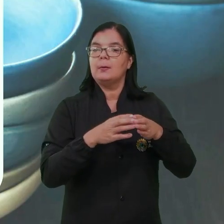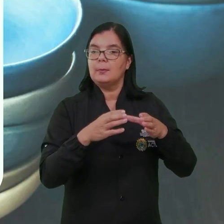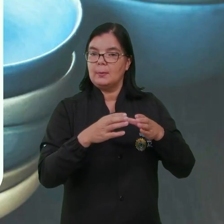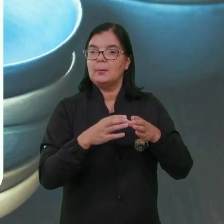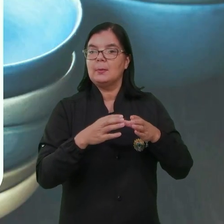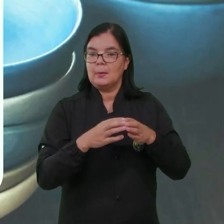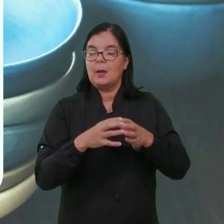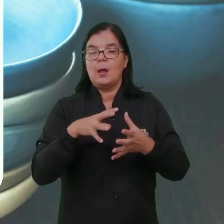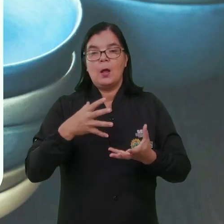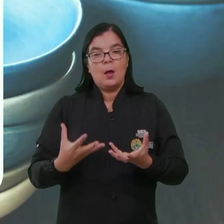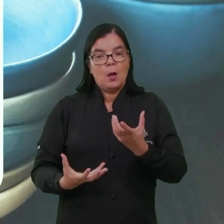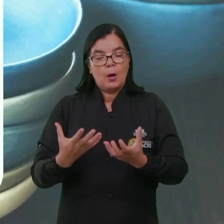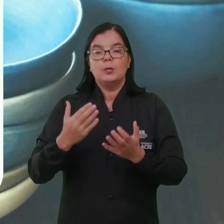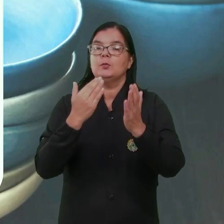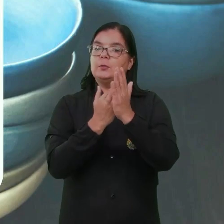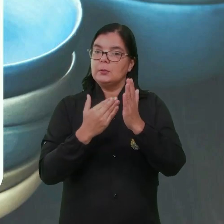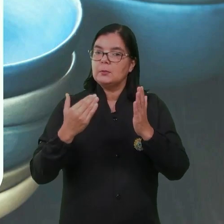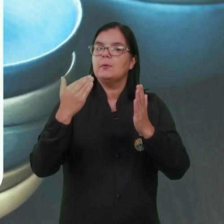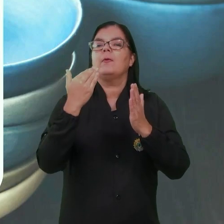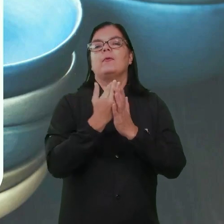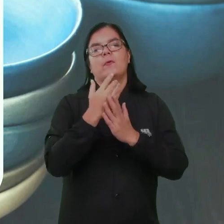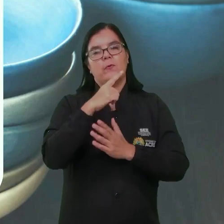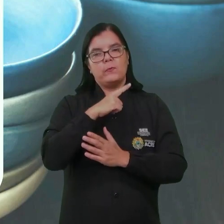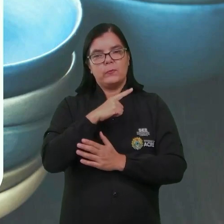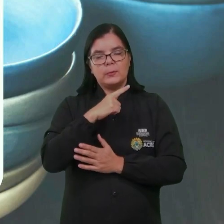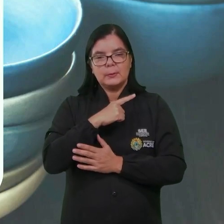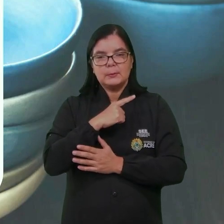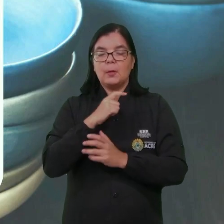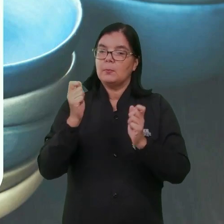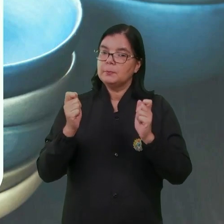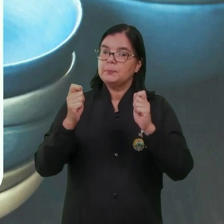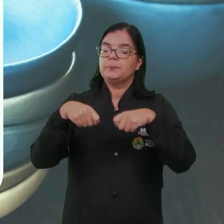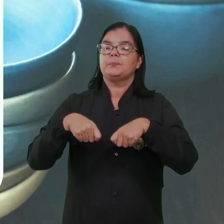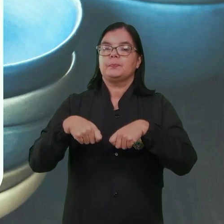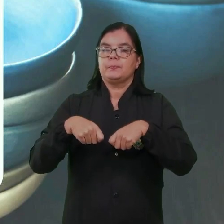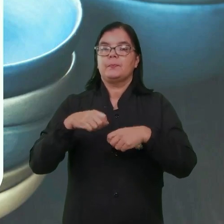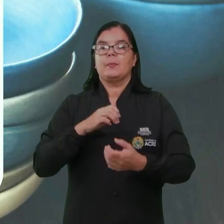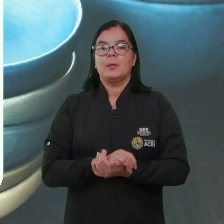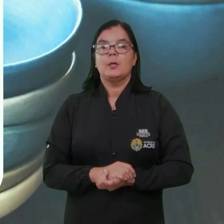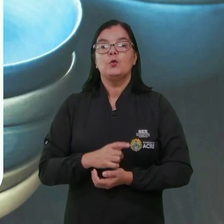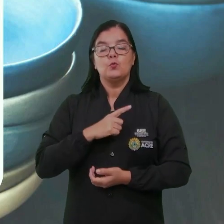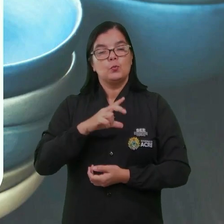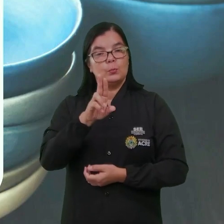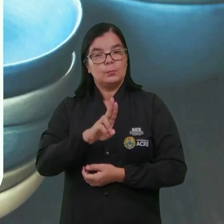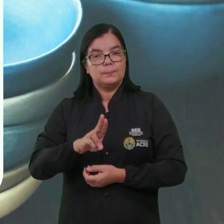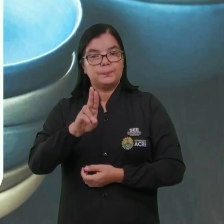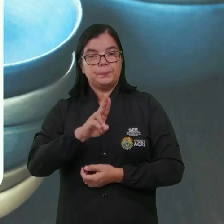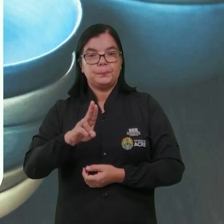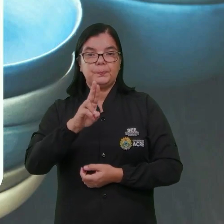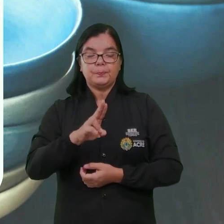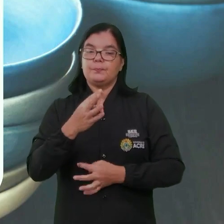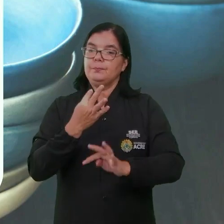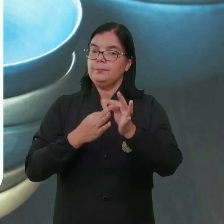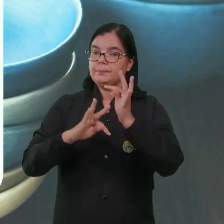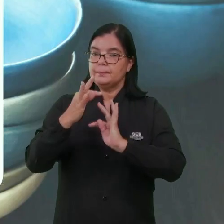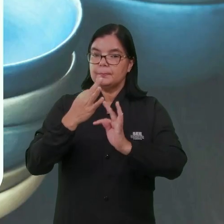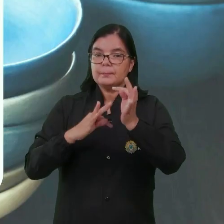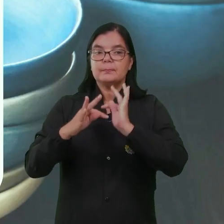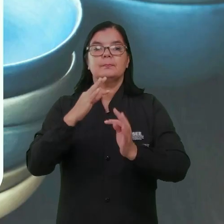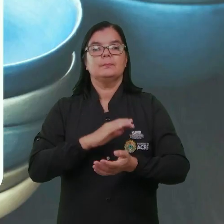das cerâmicas avançadas que vão ter essas possibilidades, né, de usar ali em